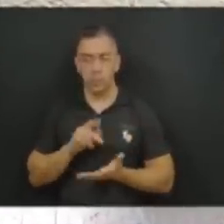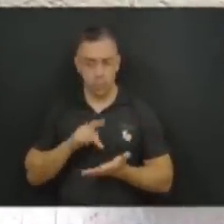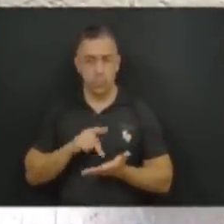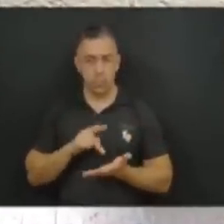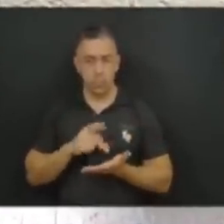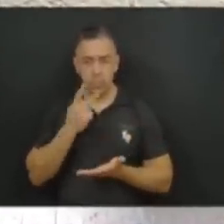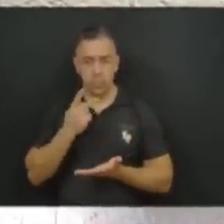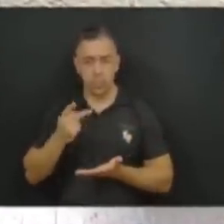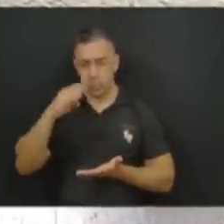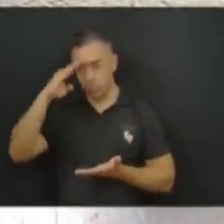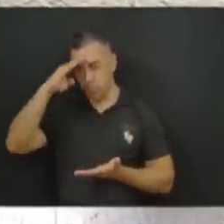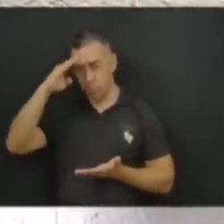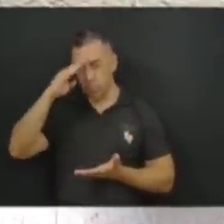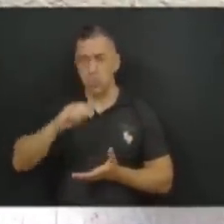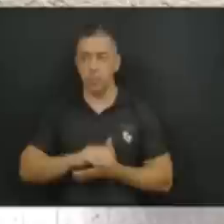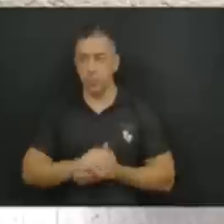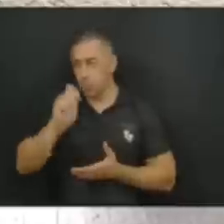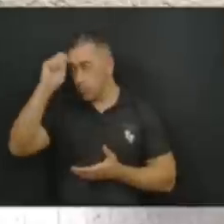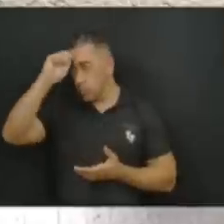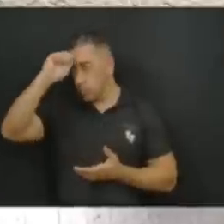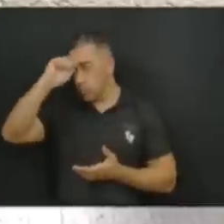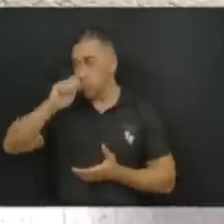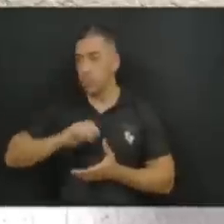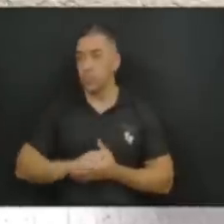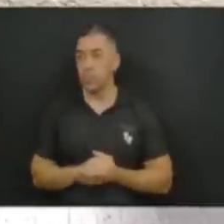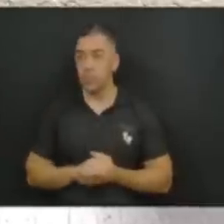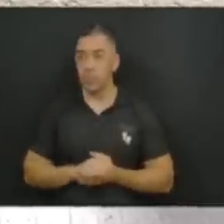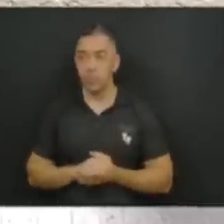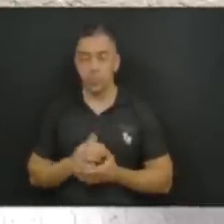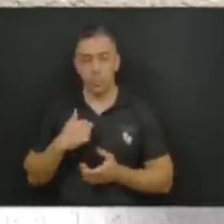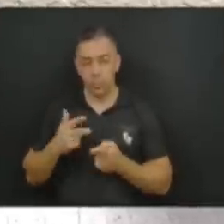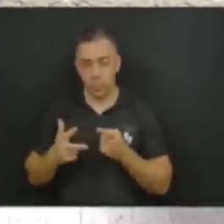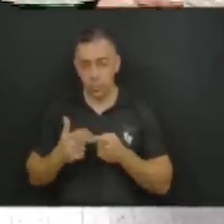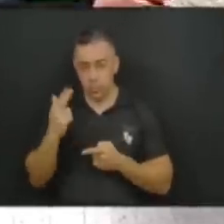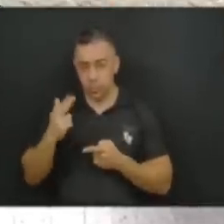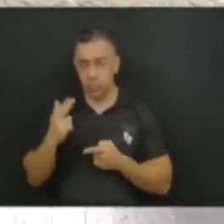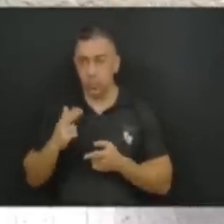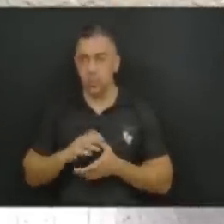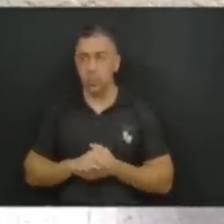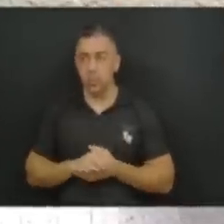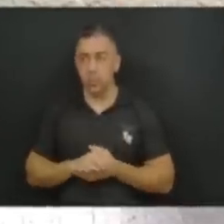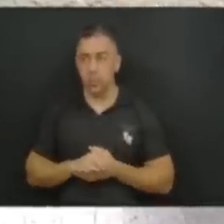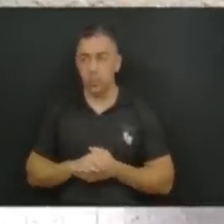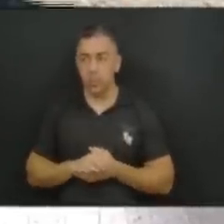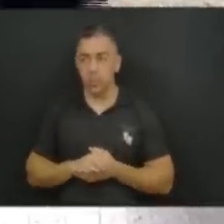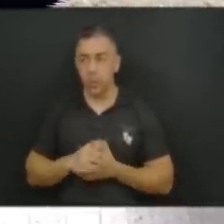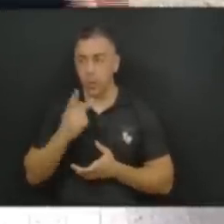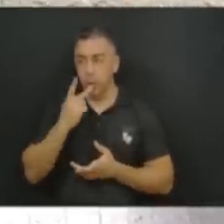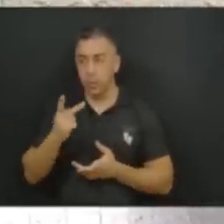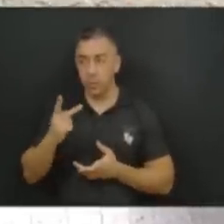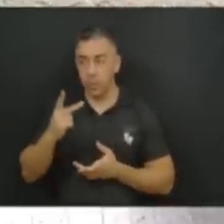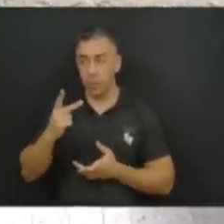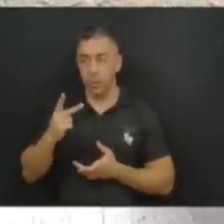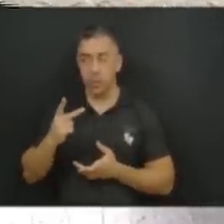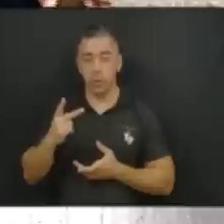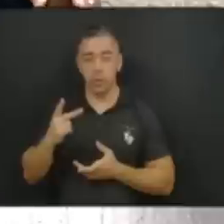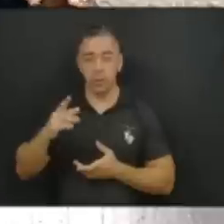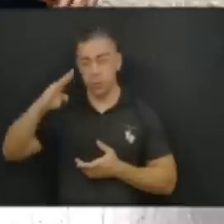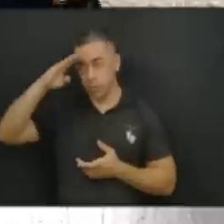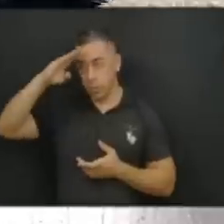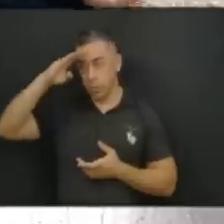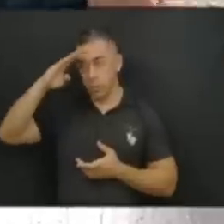soldado Adriano eu e eu cortei a minha fala porque eu ia chamar de soldado Fruit eu me enganei